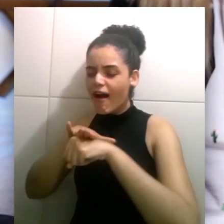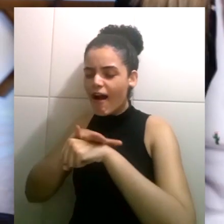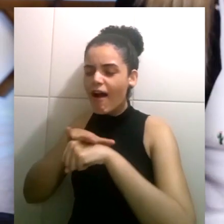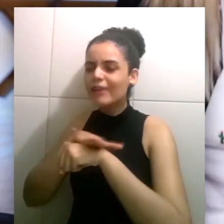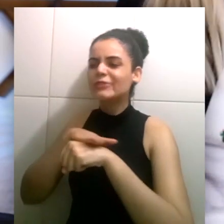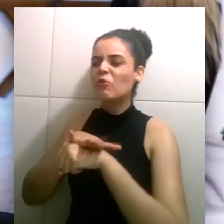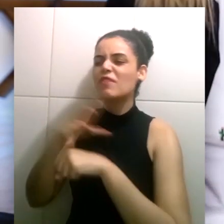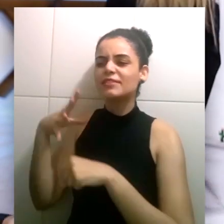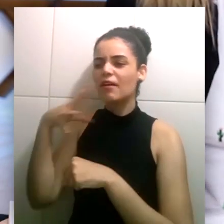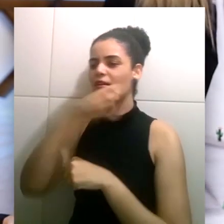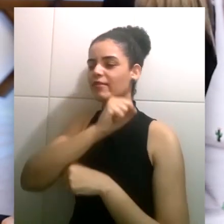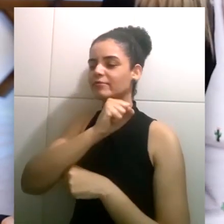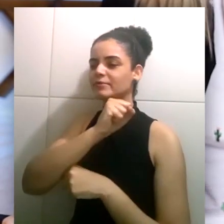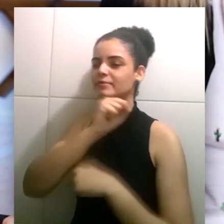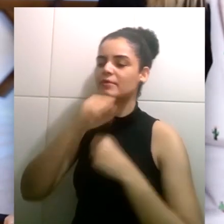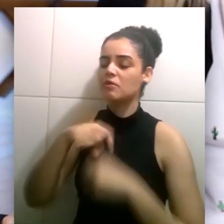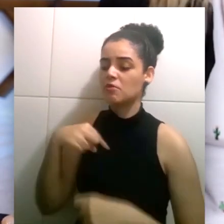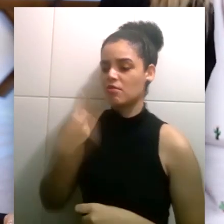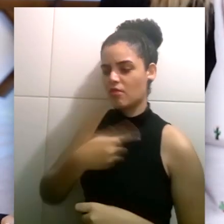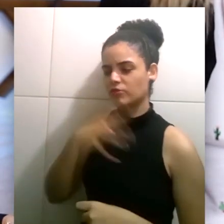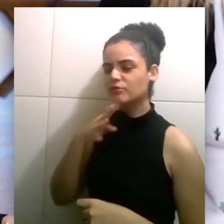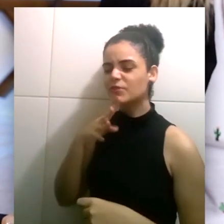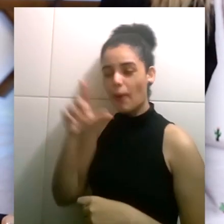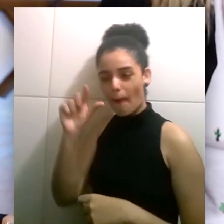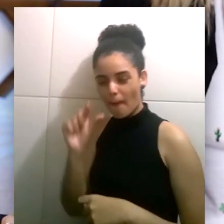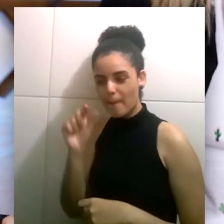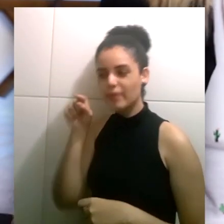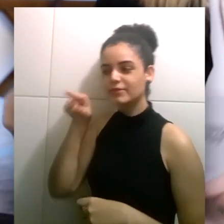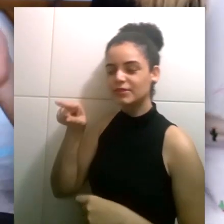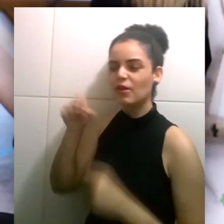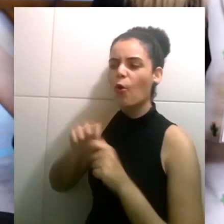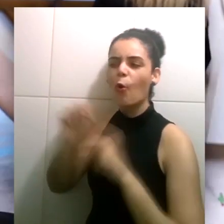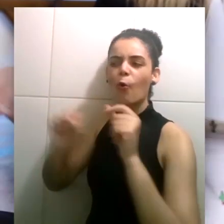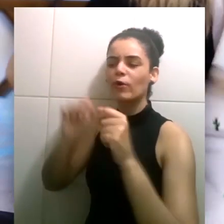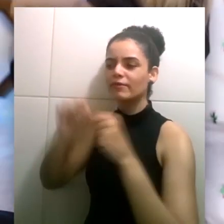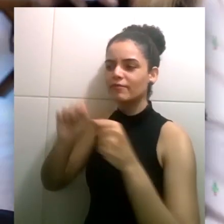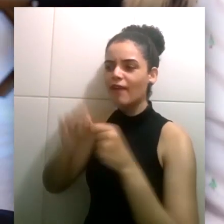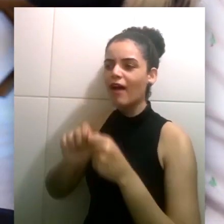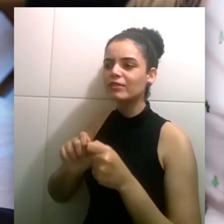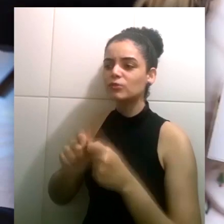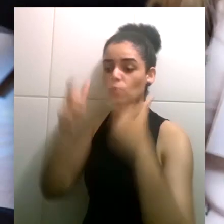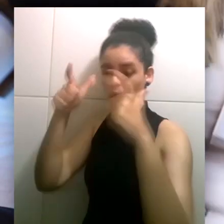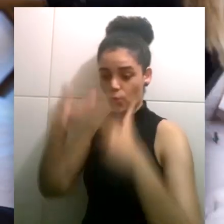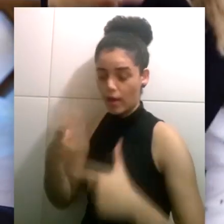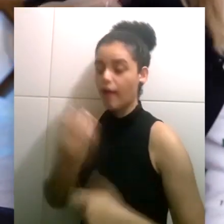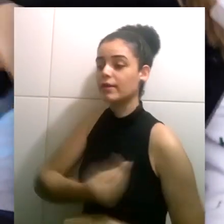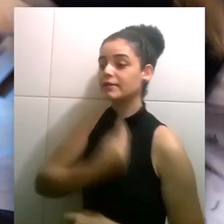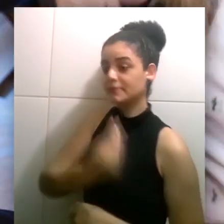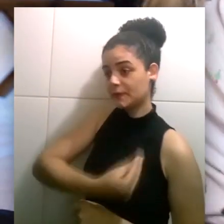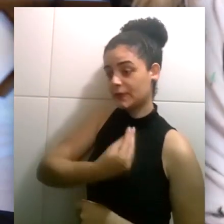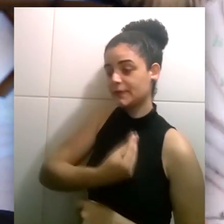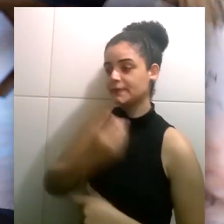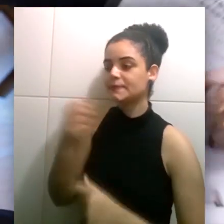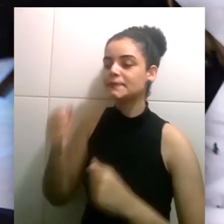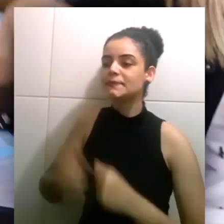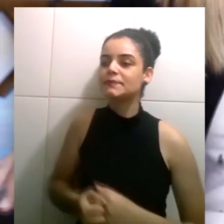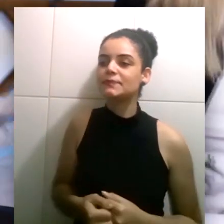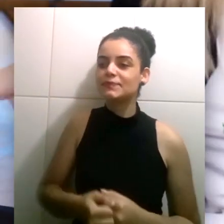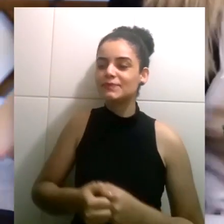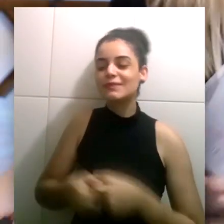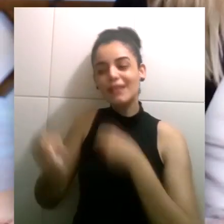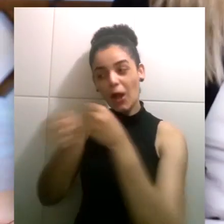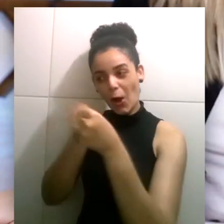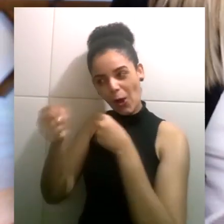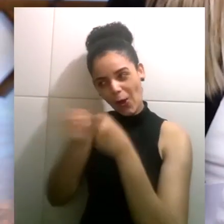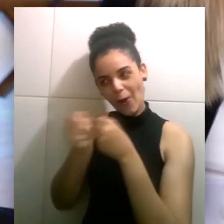leve, solto, Ok. que a gente vai realmente conhecer um pouquinho de você, o que a Kel faz, de onde ela vem, o que come, onde faz, aquela